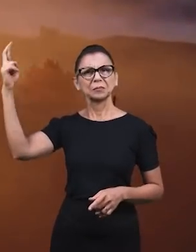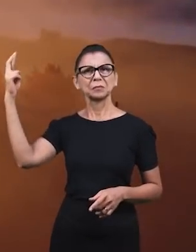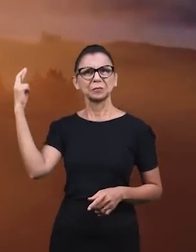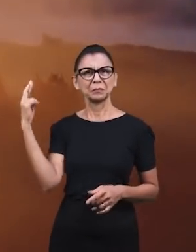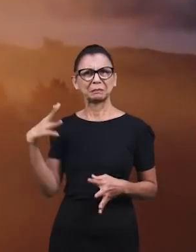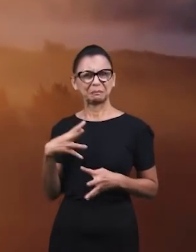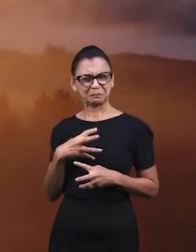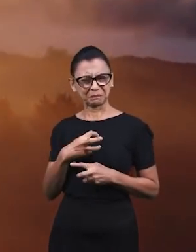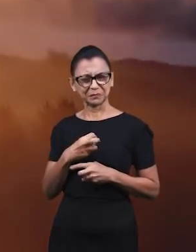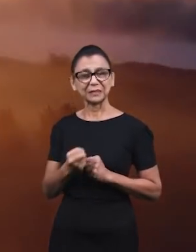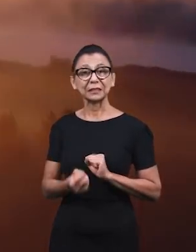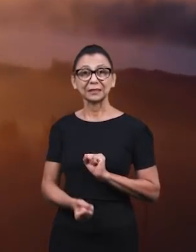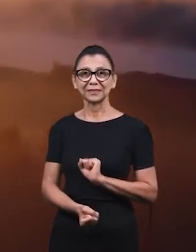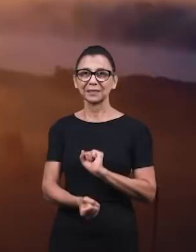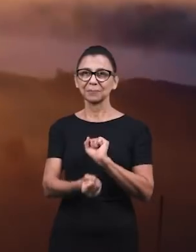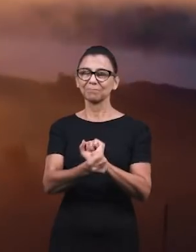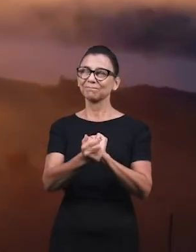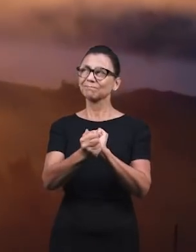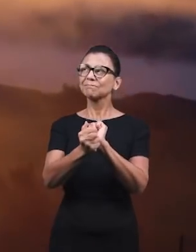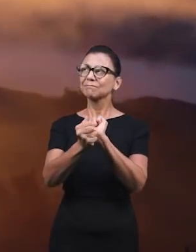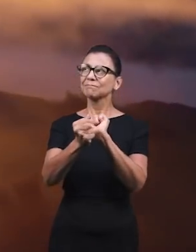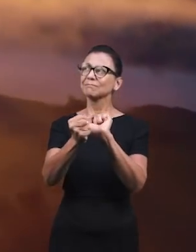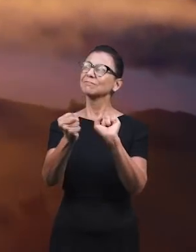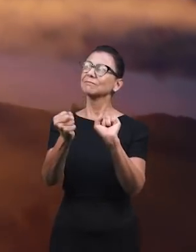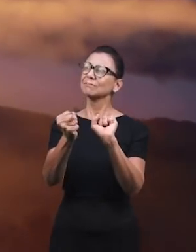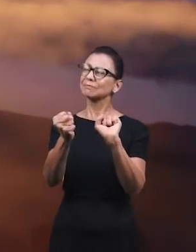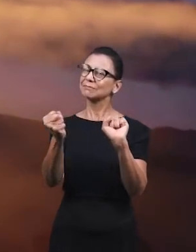Ele tira a escuridão,